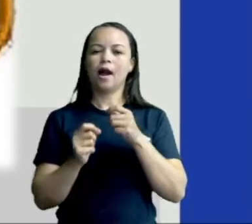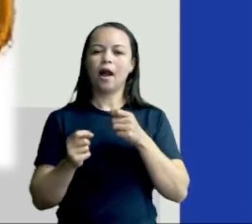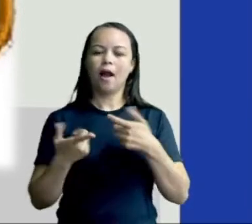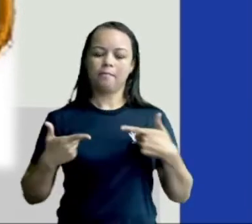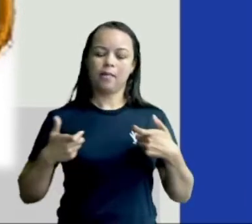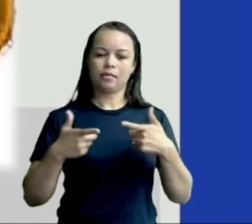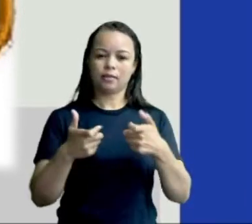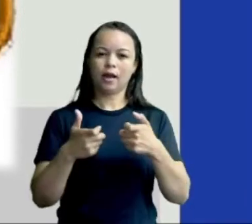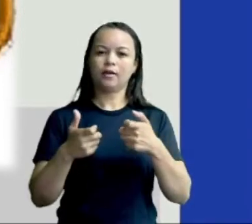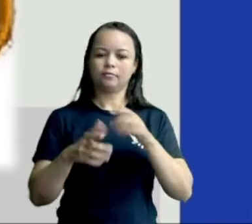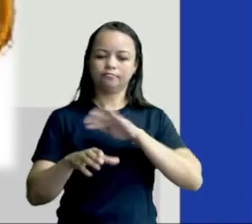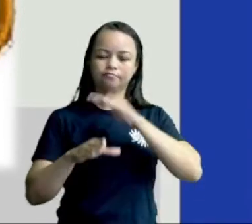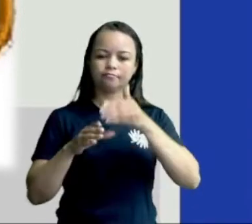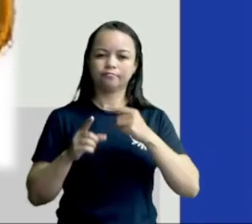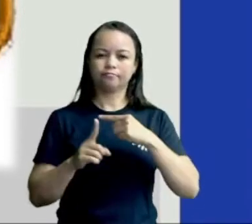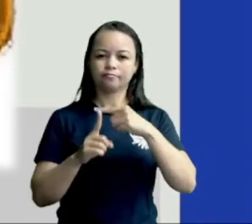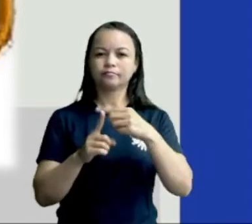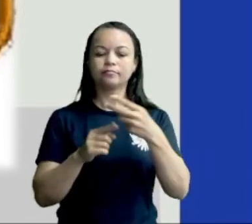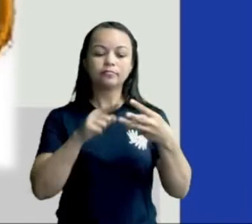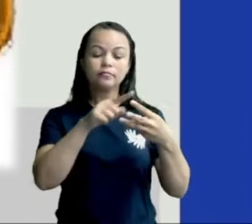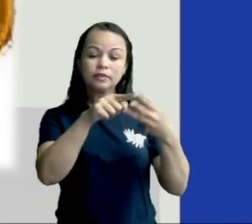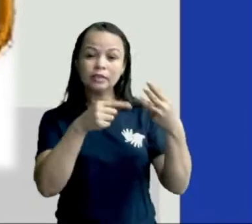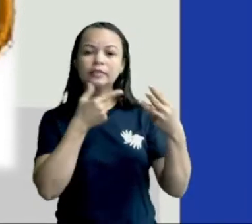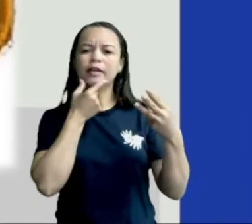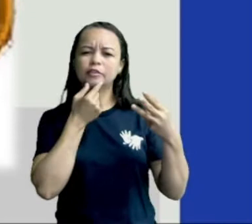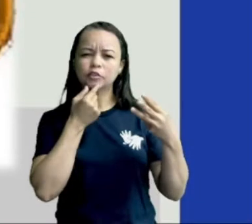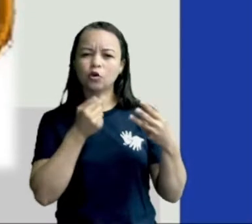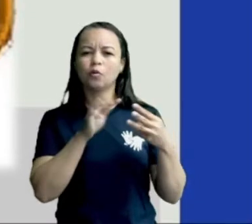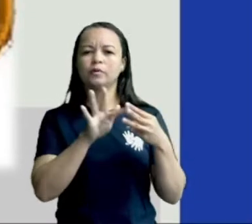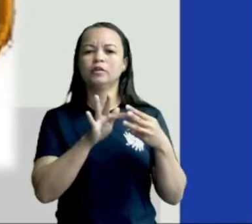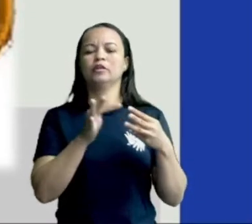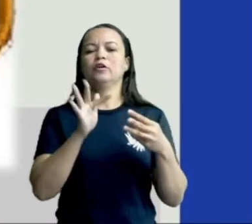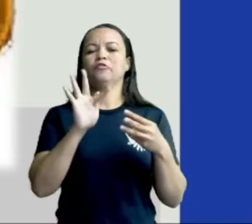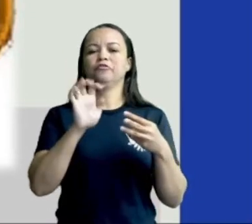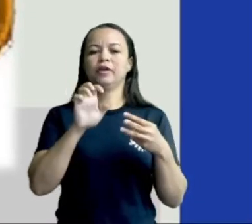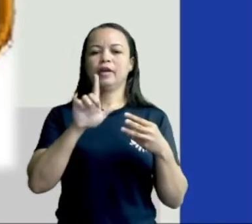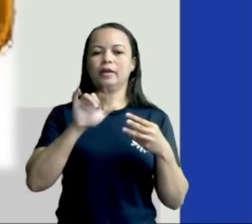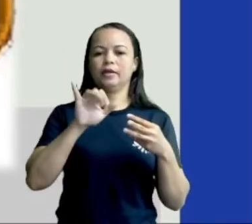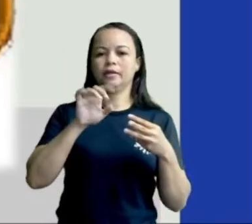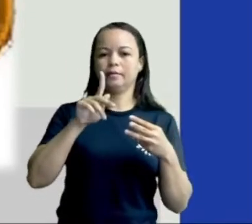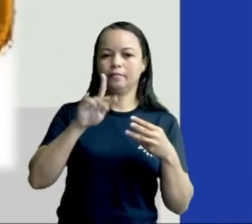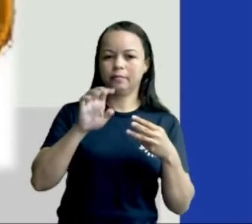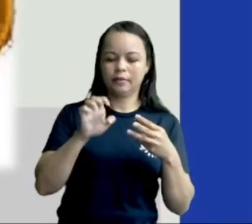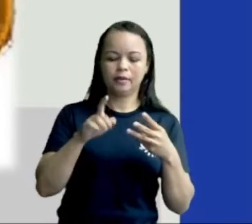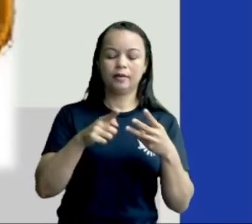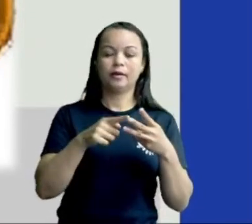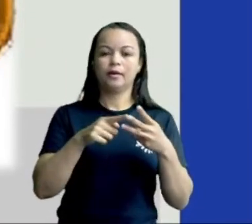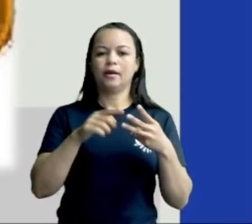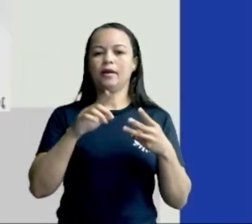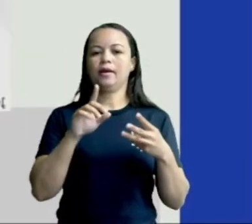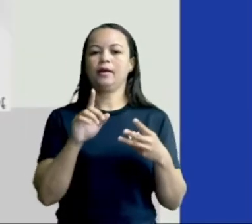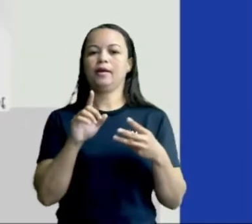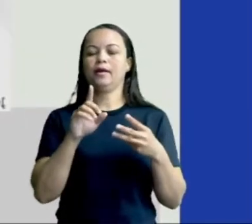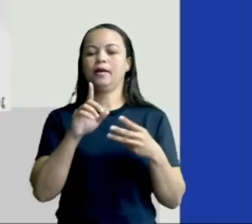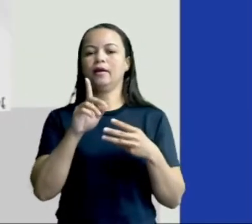Felipe Camarão e André Vidal de Negreiros são heróis e estrategistas da batalha.